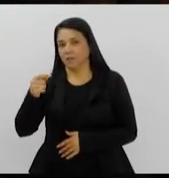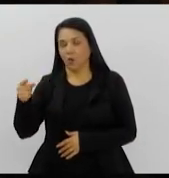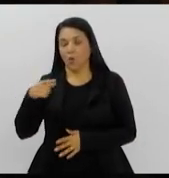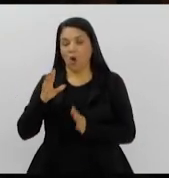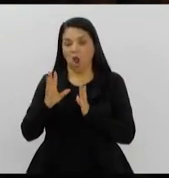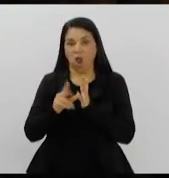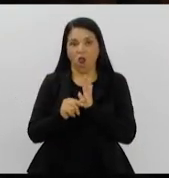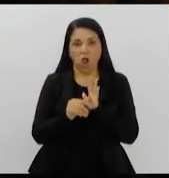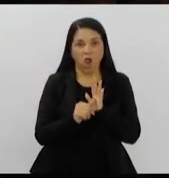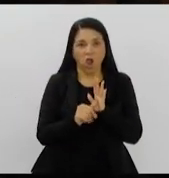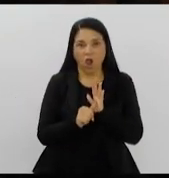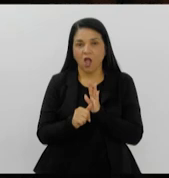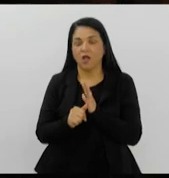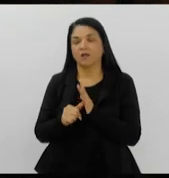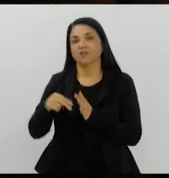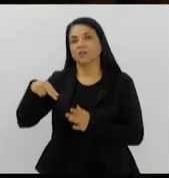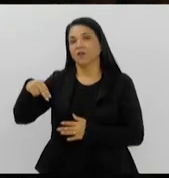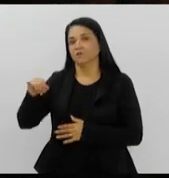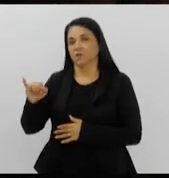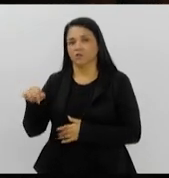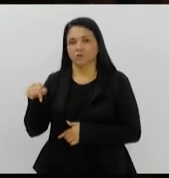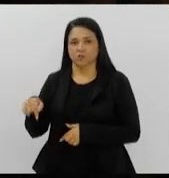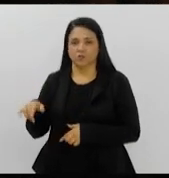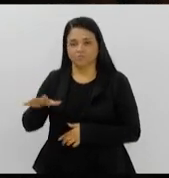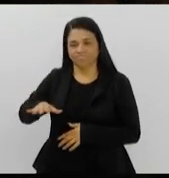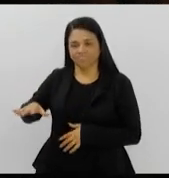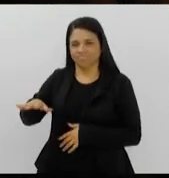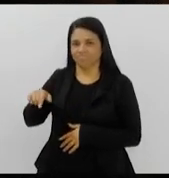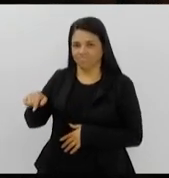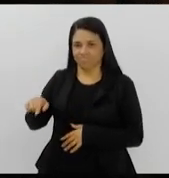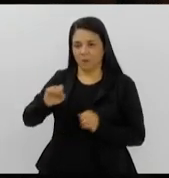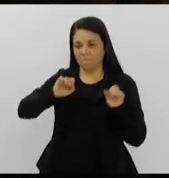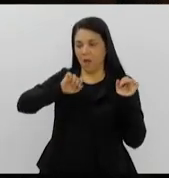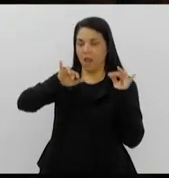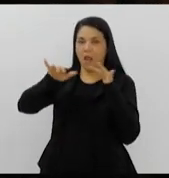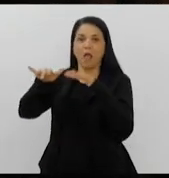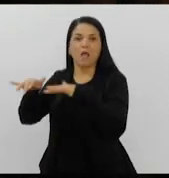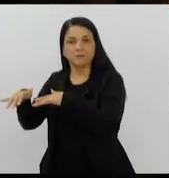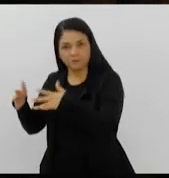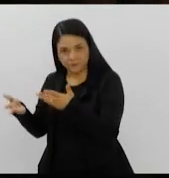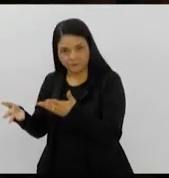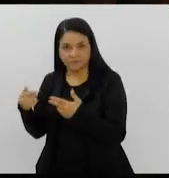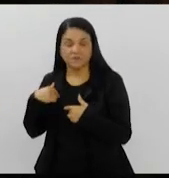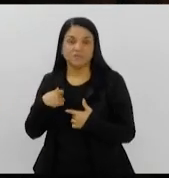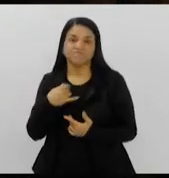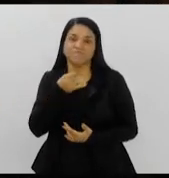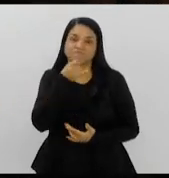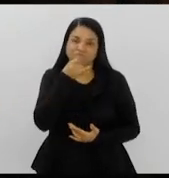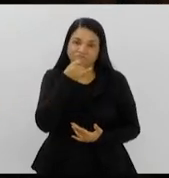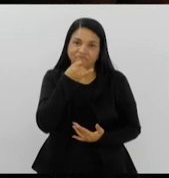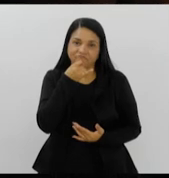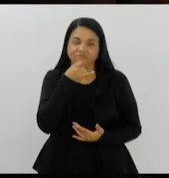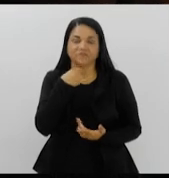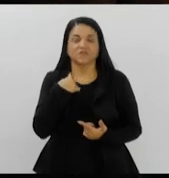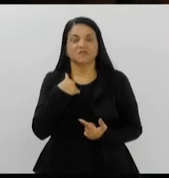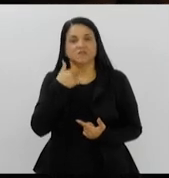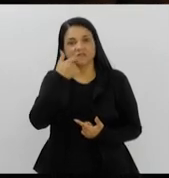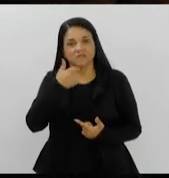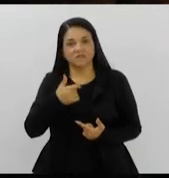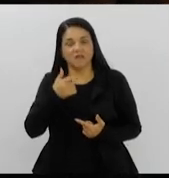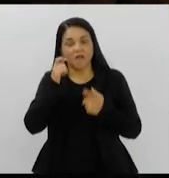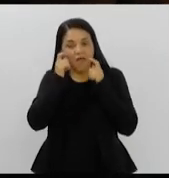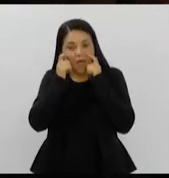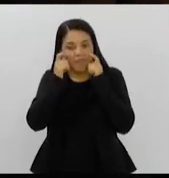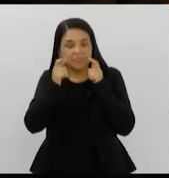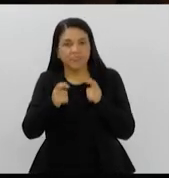roubar em Nova Iguaçu. E, infelizmente, a gente sempre que está ali atento